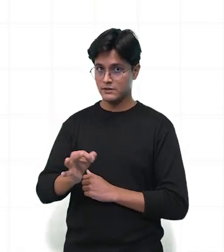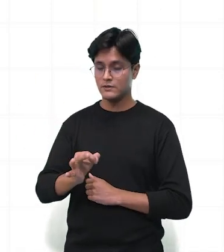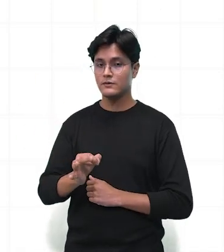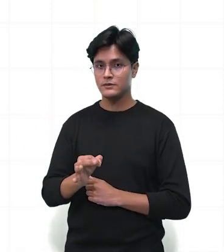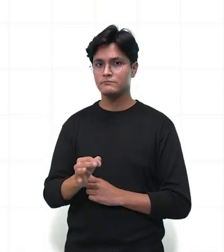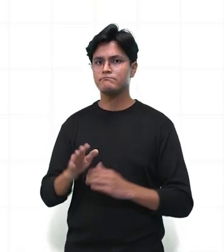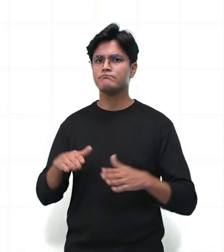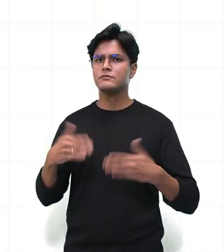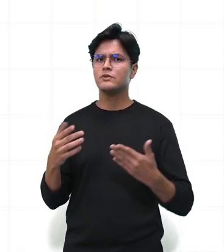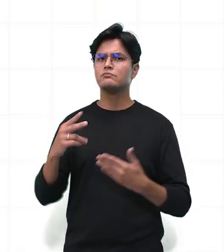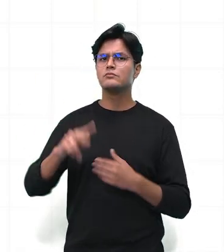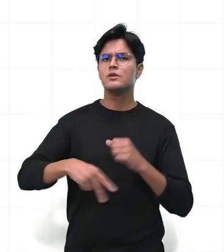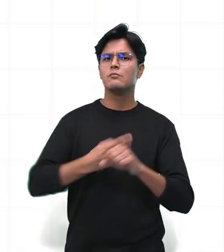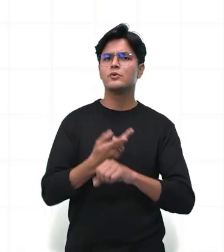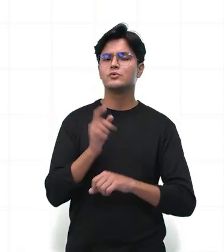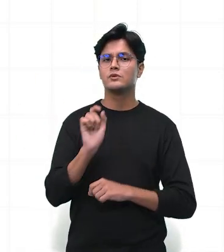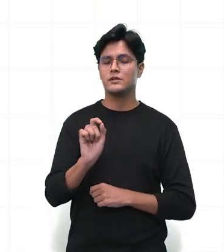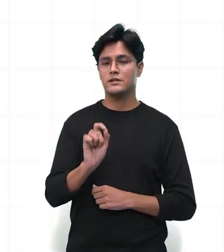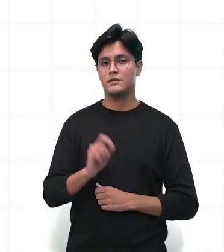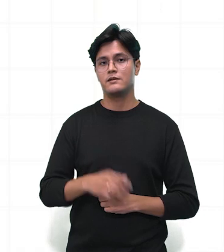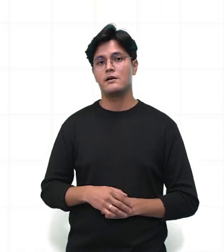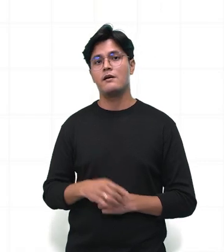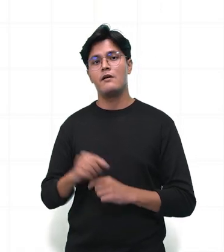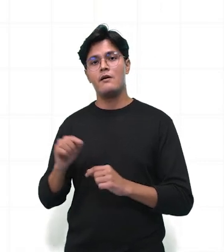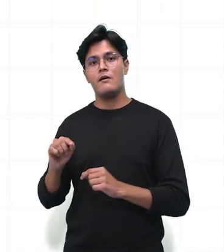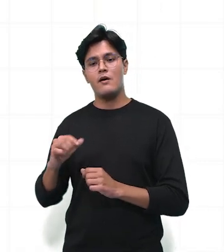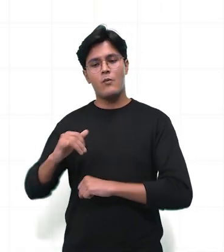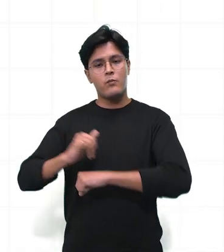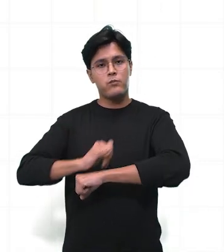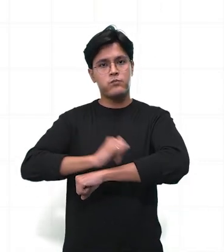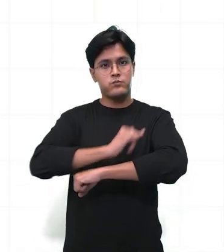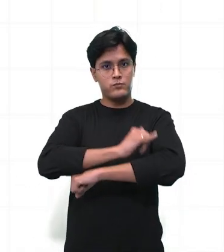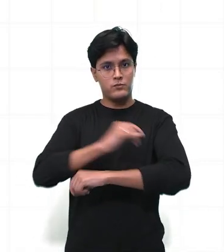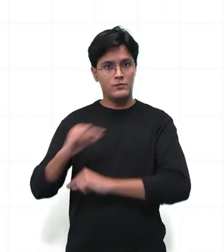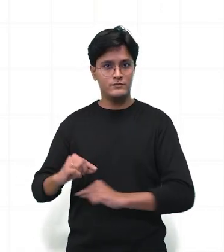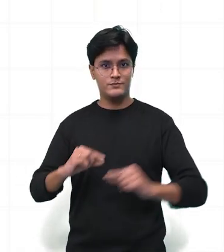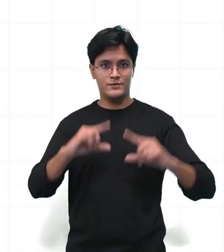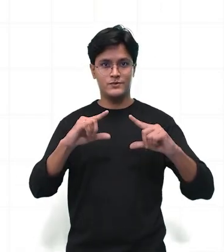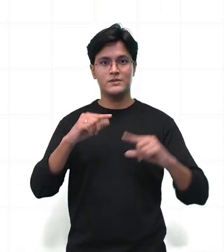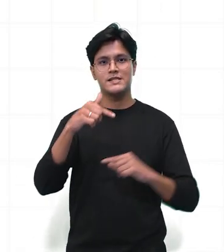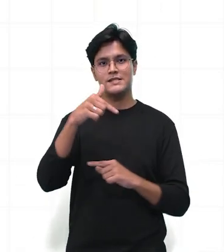ó. Como ela aumentou 7 quilos,